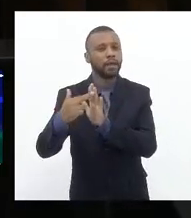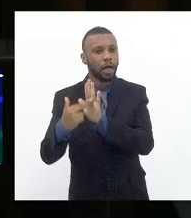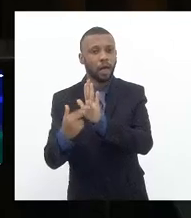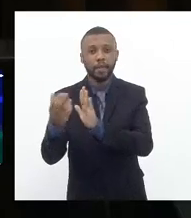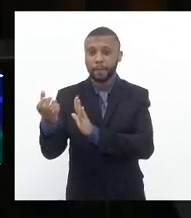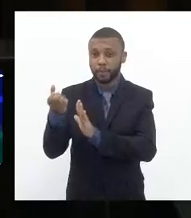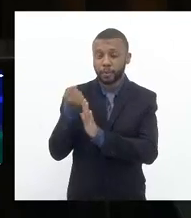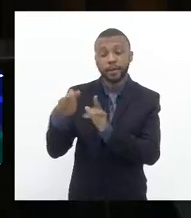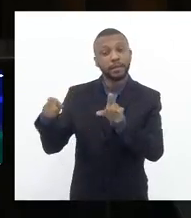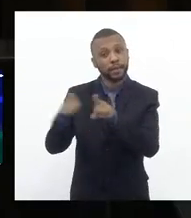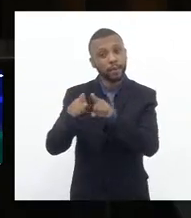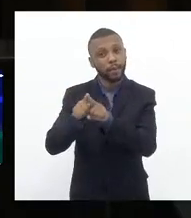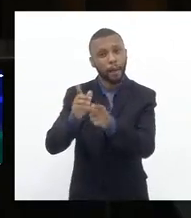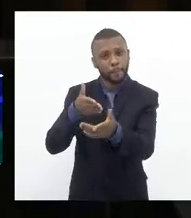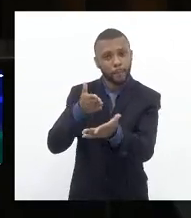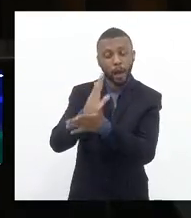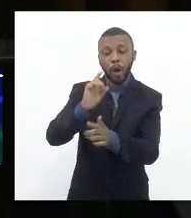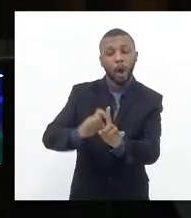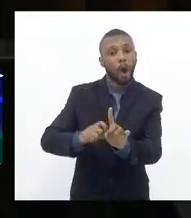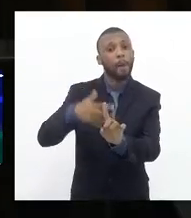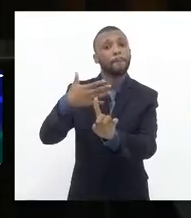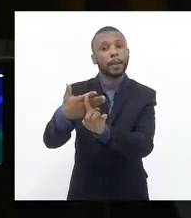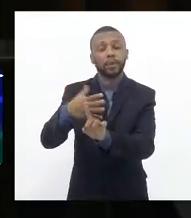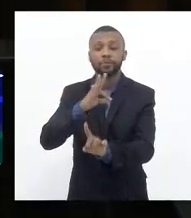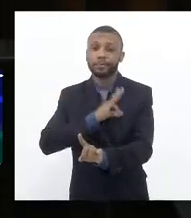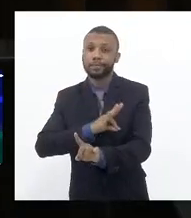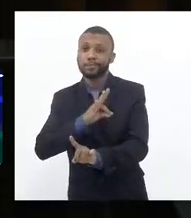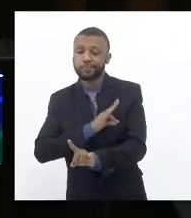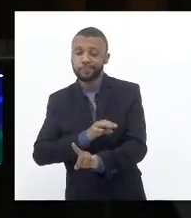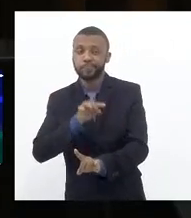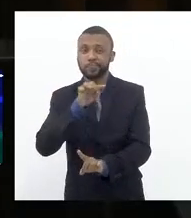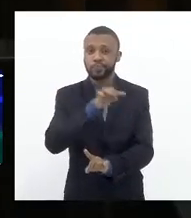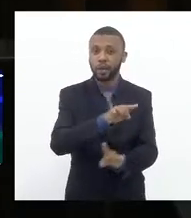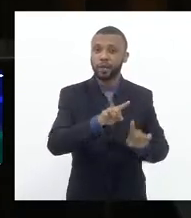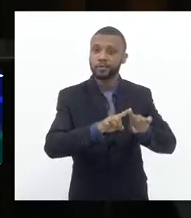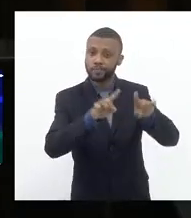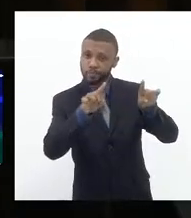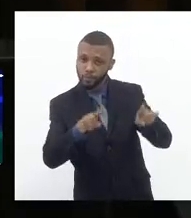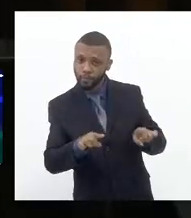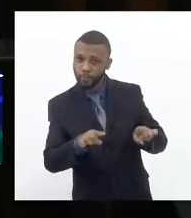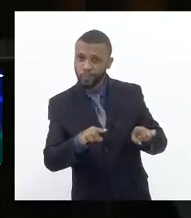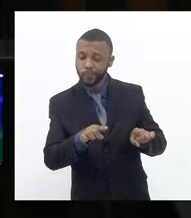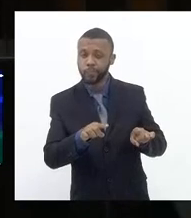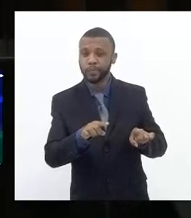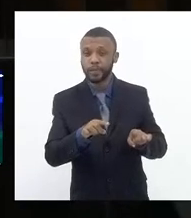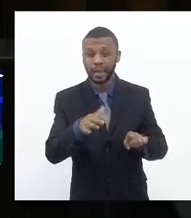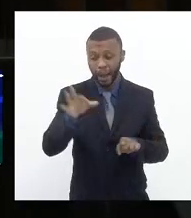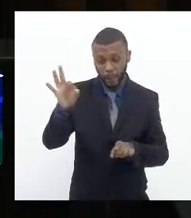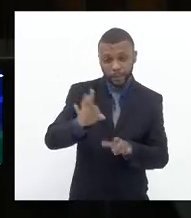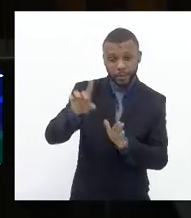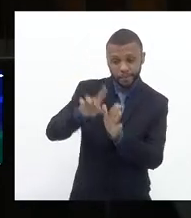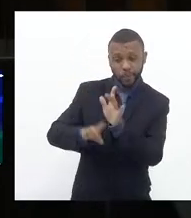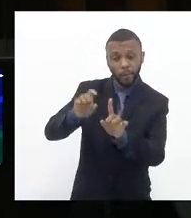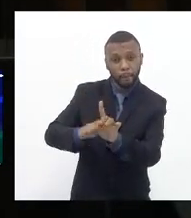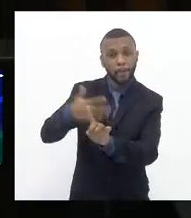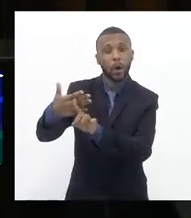aprovado, inclusive, o aumento da contribuição previdenciária dos servidores. E, por isso, esse é um tema que não precisava ser mais modificado, não